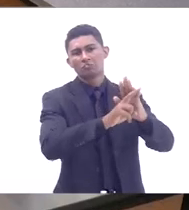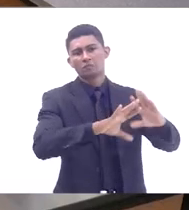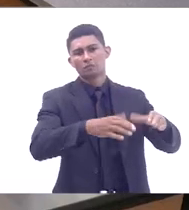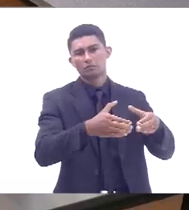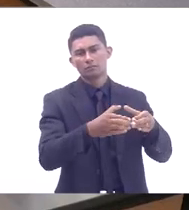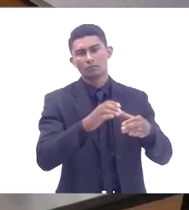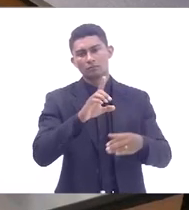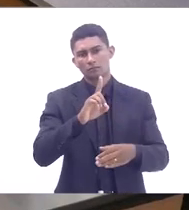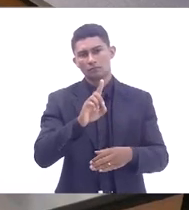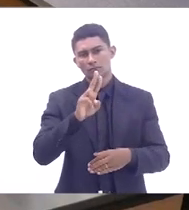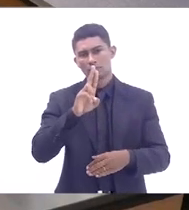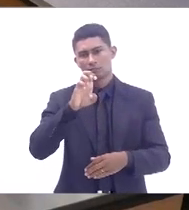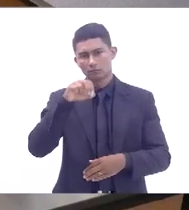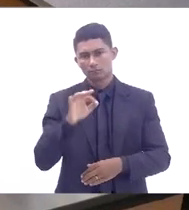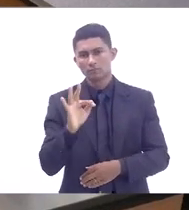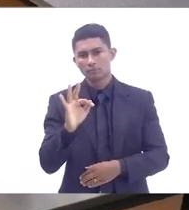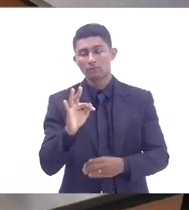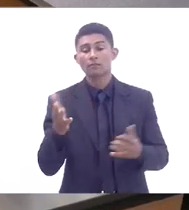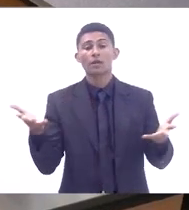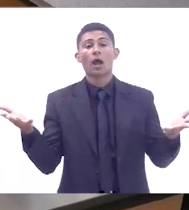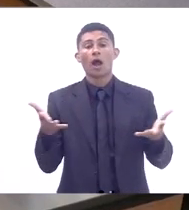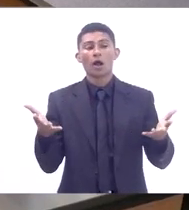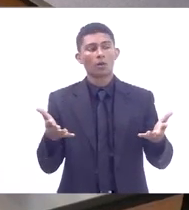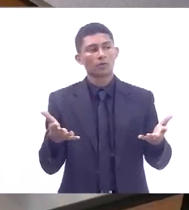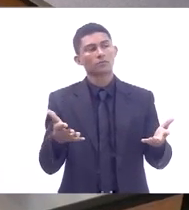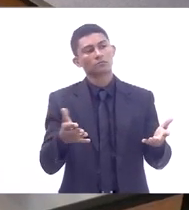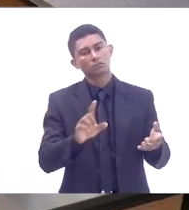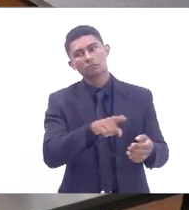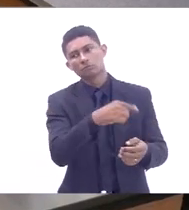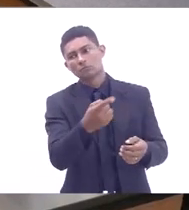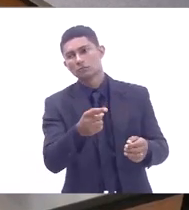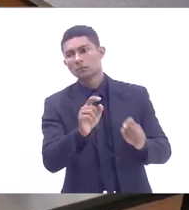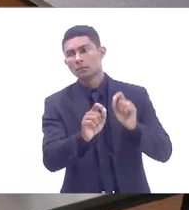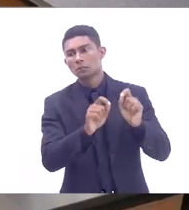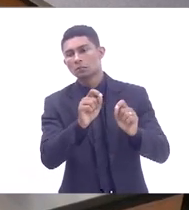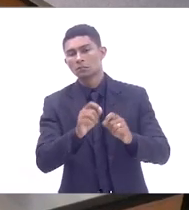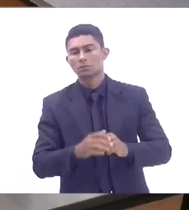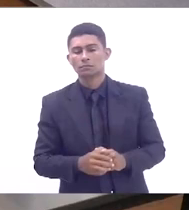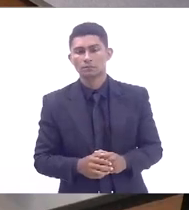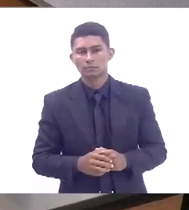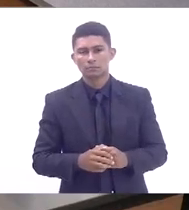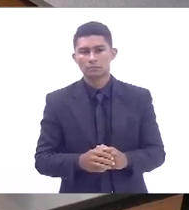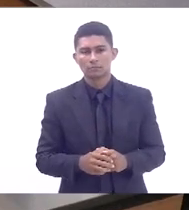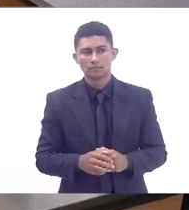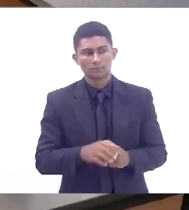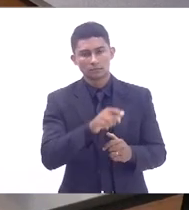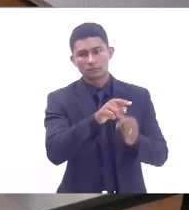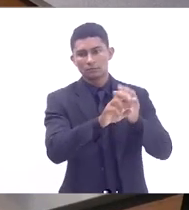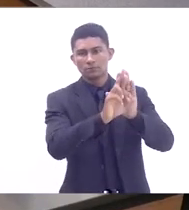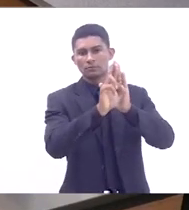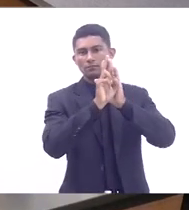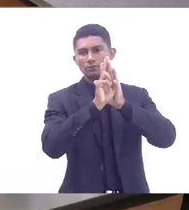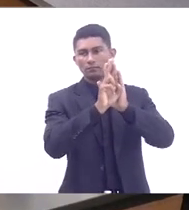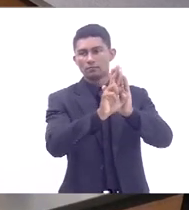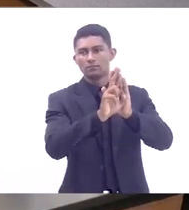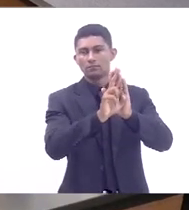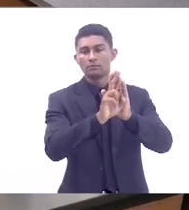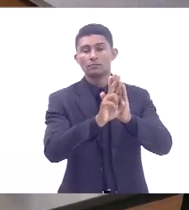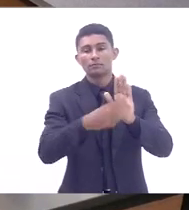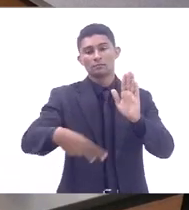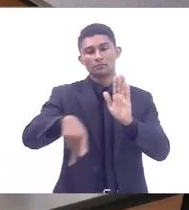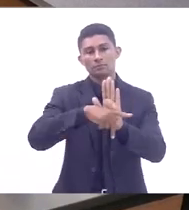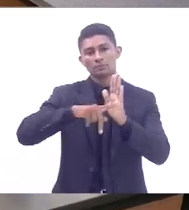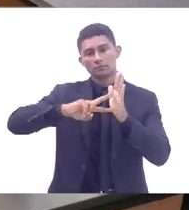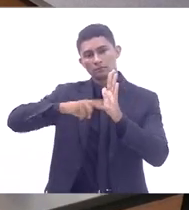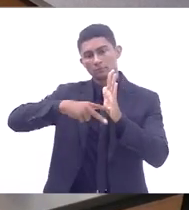do emf e na sequência da nossa audiência pública nós vamos agora ouvir a representação do sintuperj